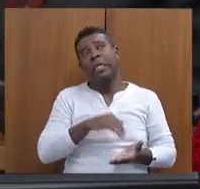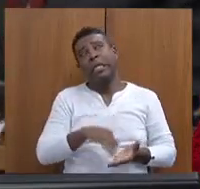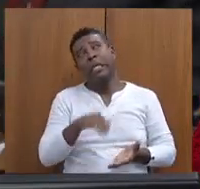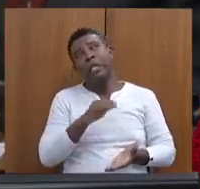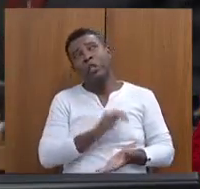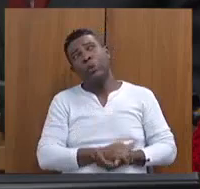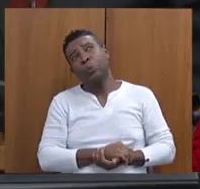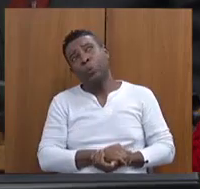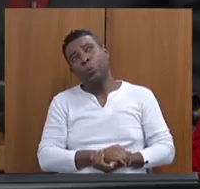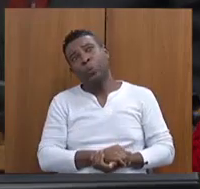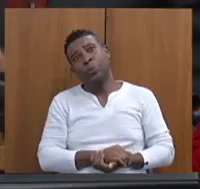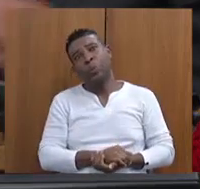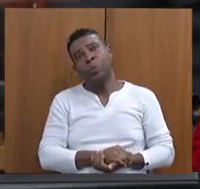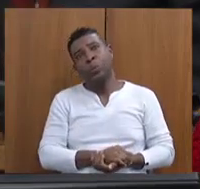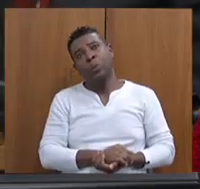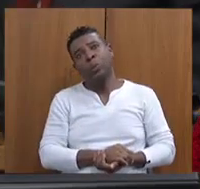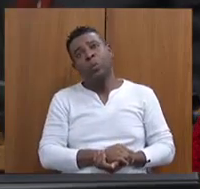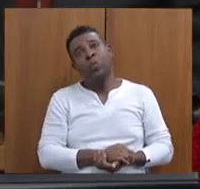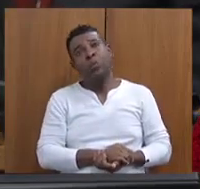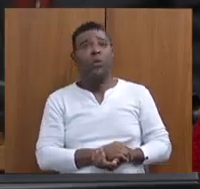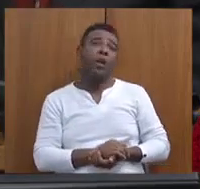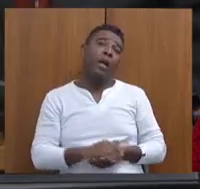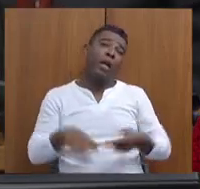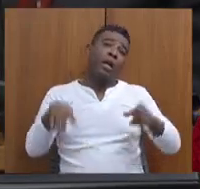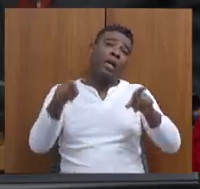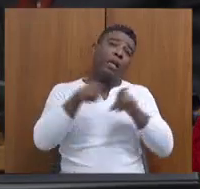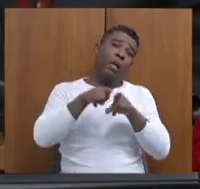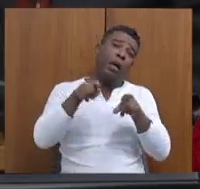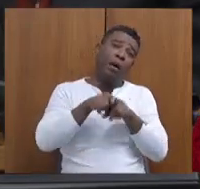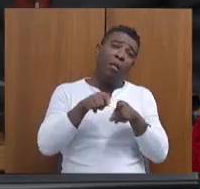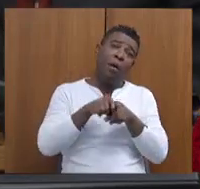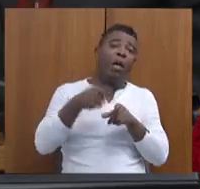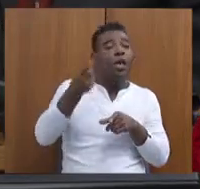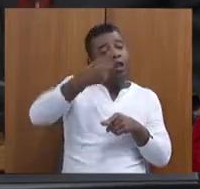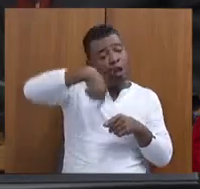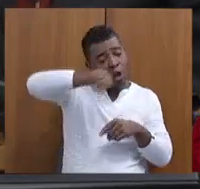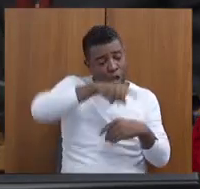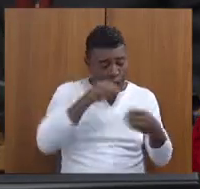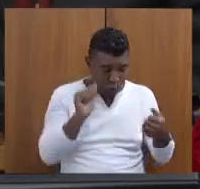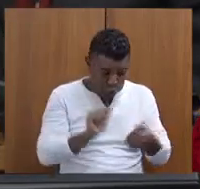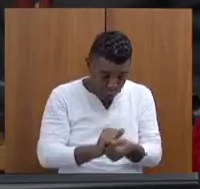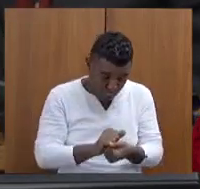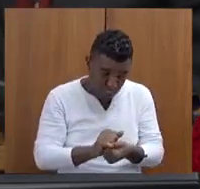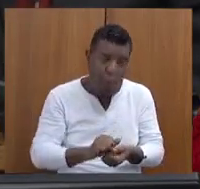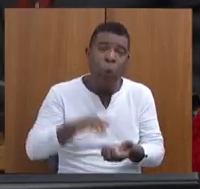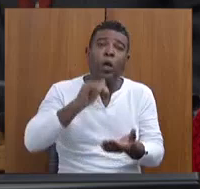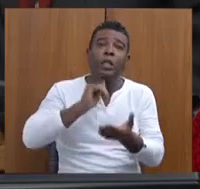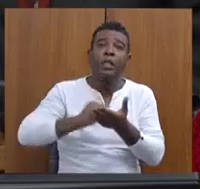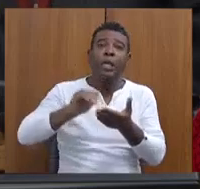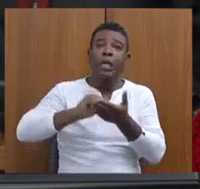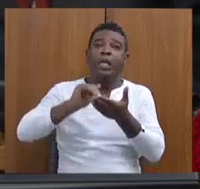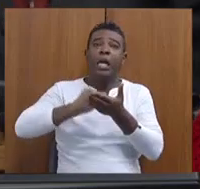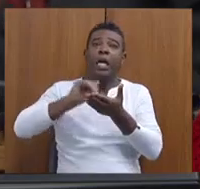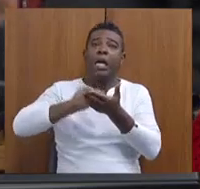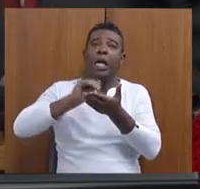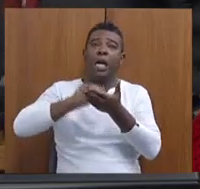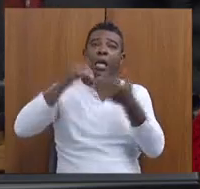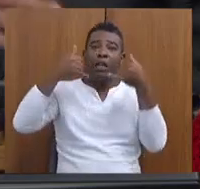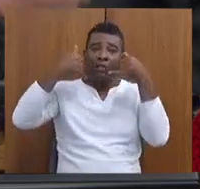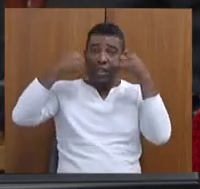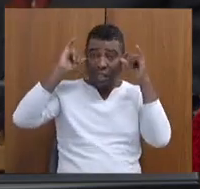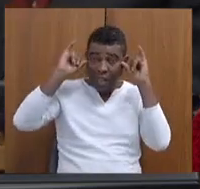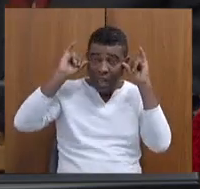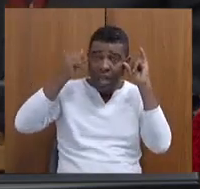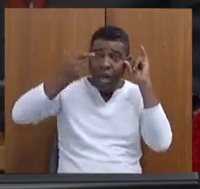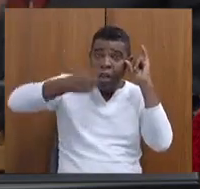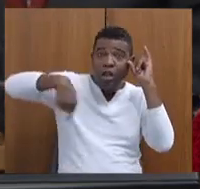e também né Nós temos que também tem juntamente com a ideia da Fazenda temos uma gestão integrada com a